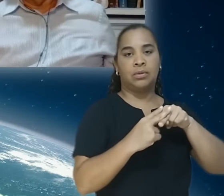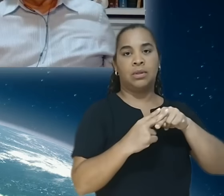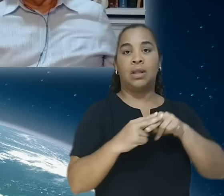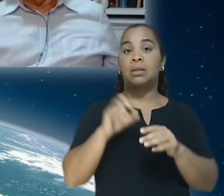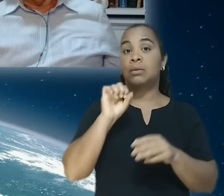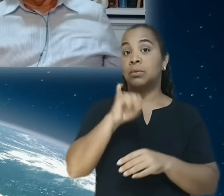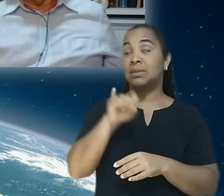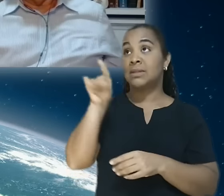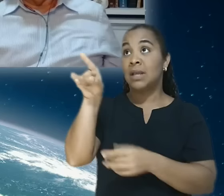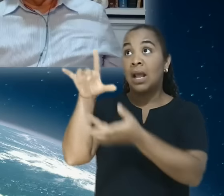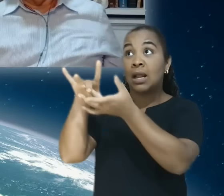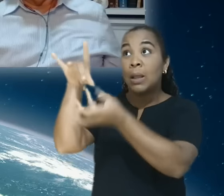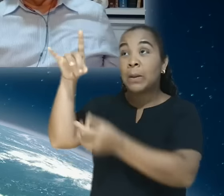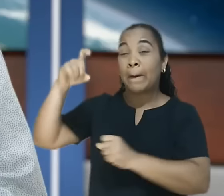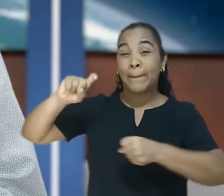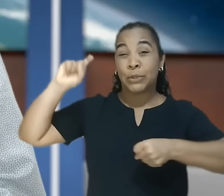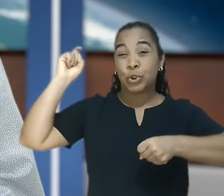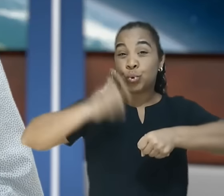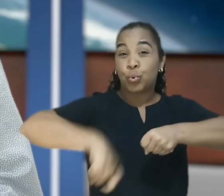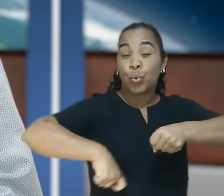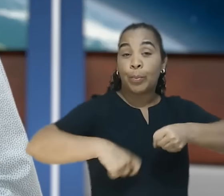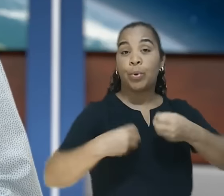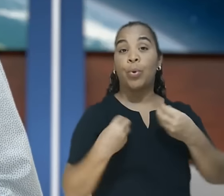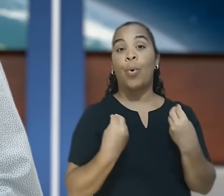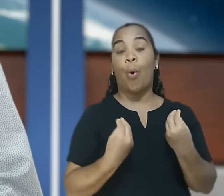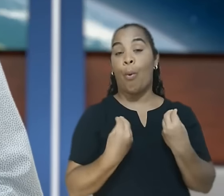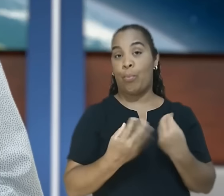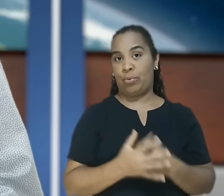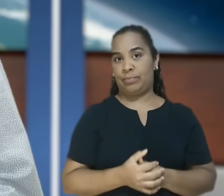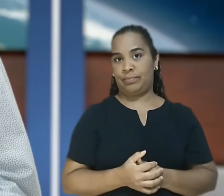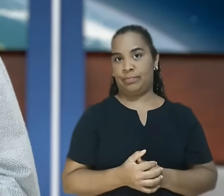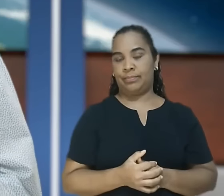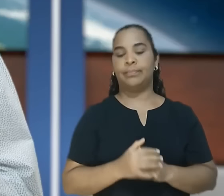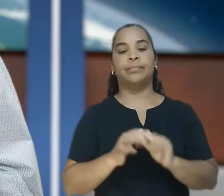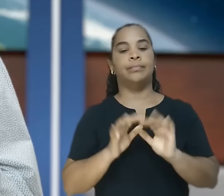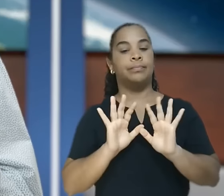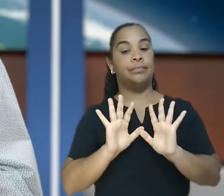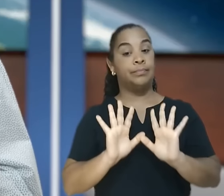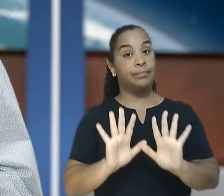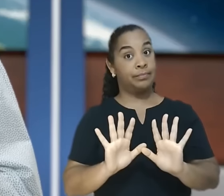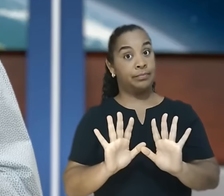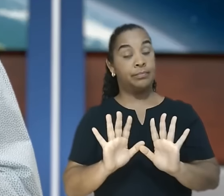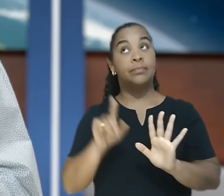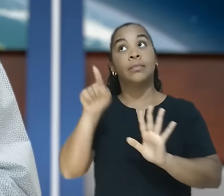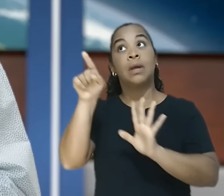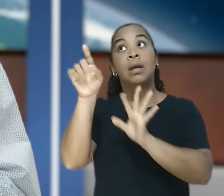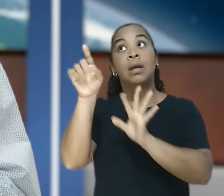Através de estupro Em verdade A preparação Aí entra Numa lei Automática